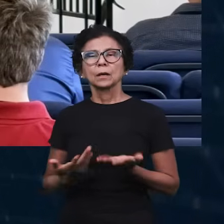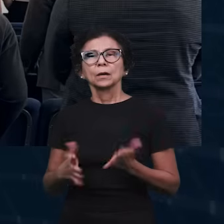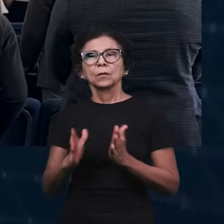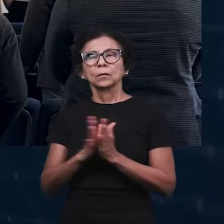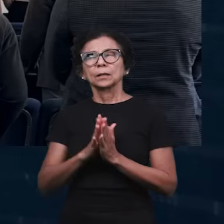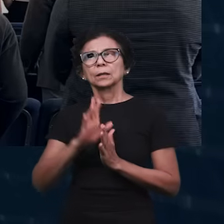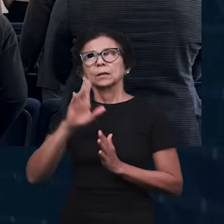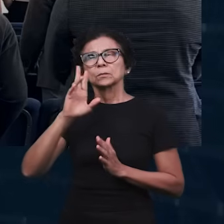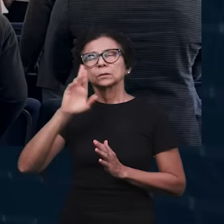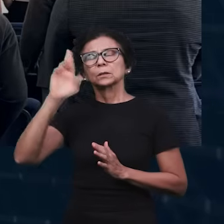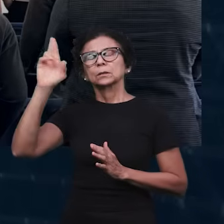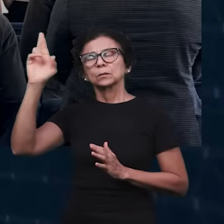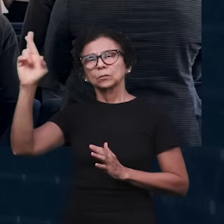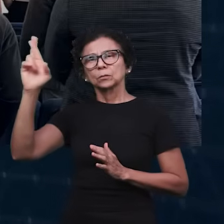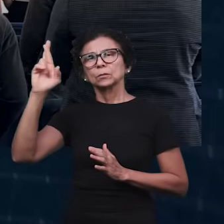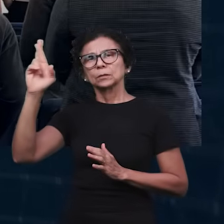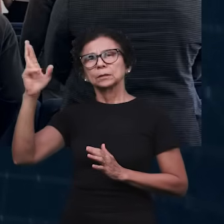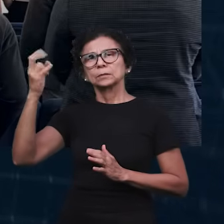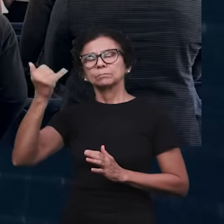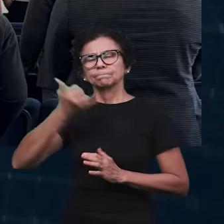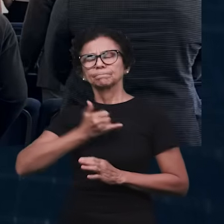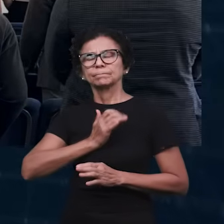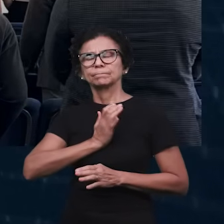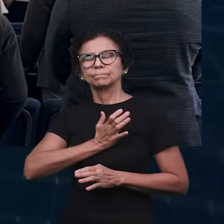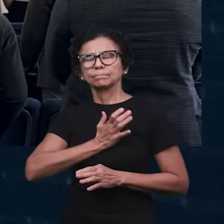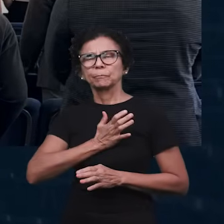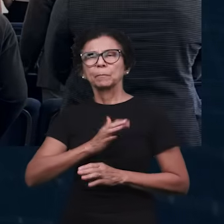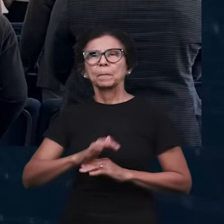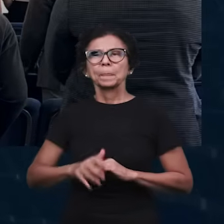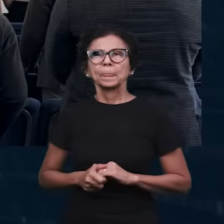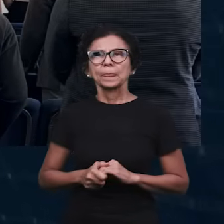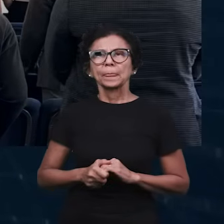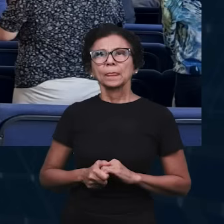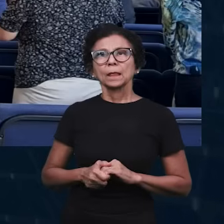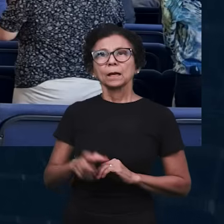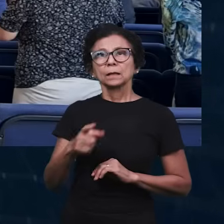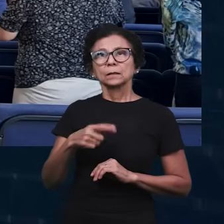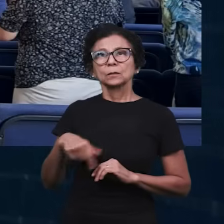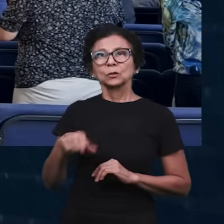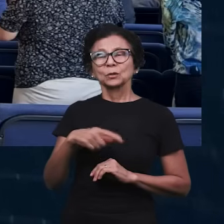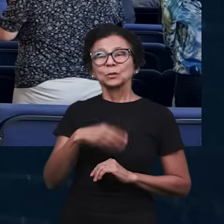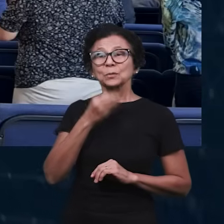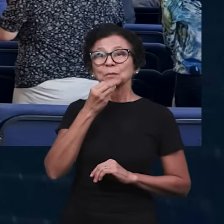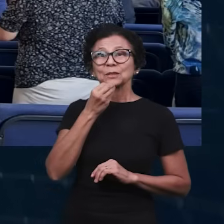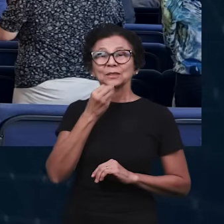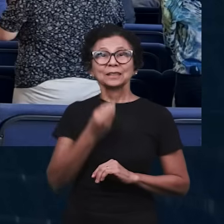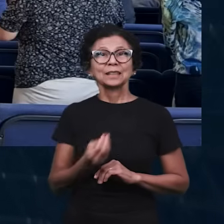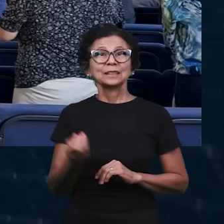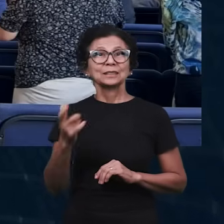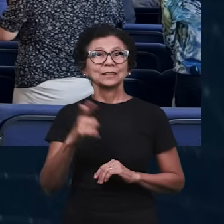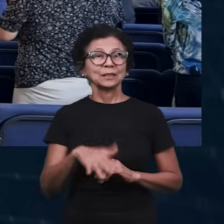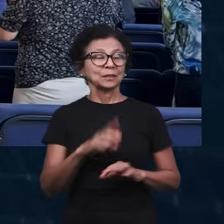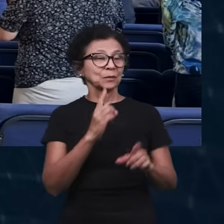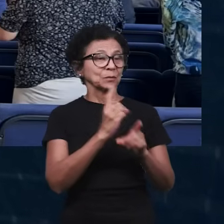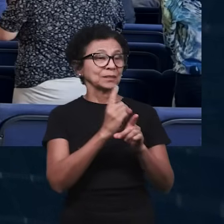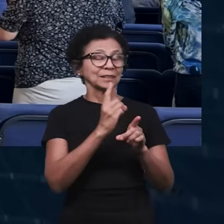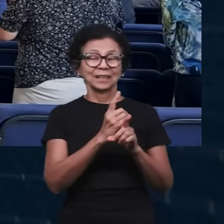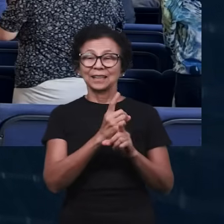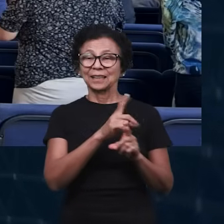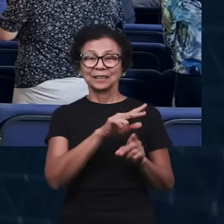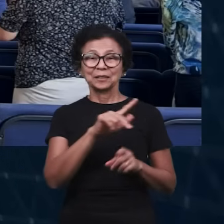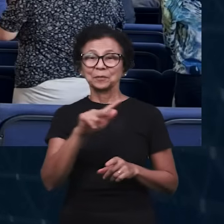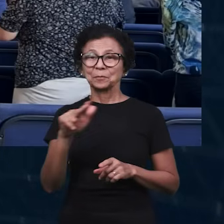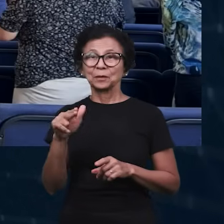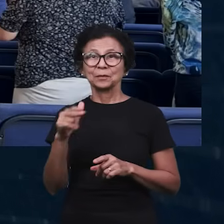voz. A alegria e a gratidão eram visíveis entre os participantes. A oportunidade de reencontrar irmãos,